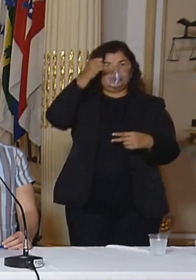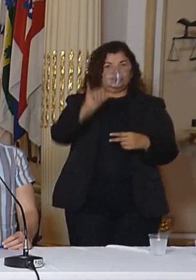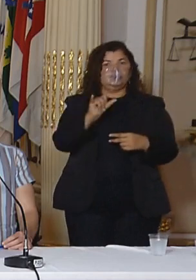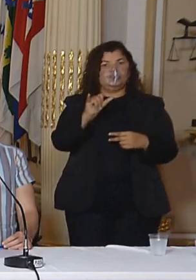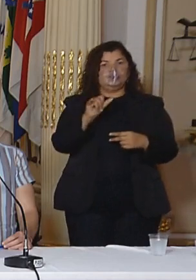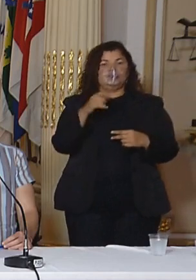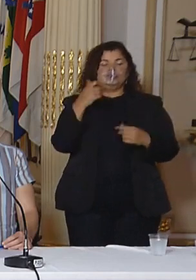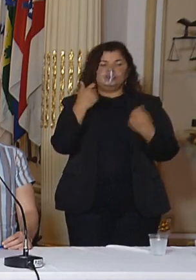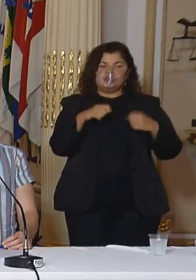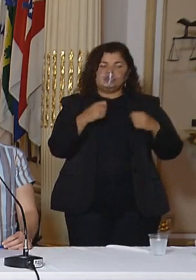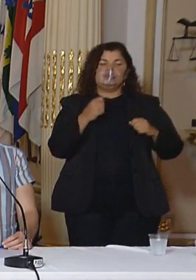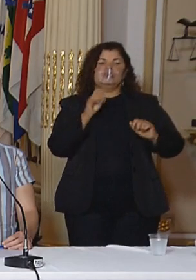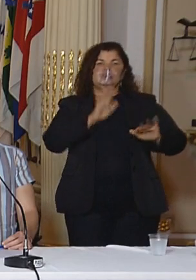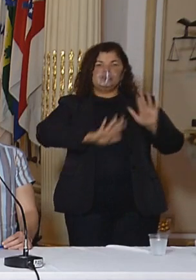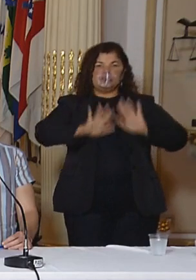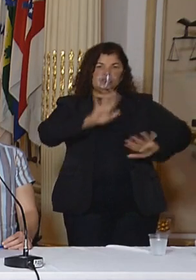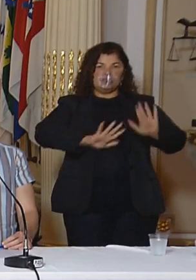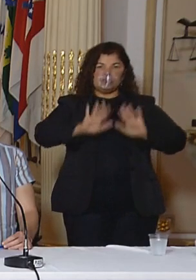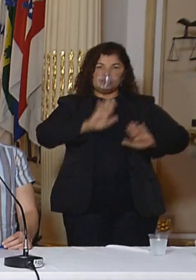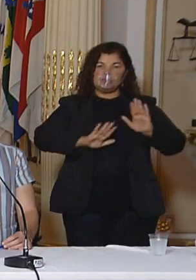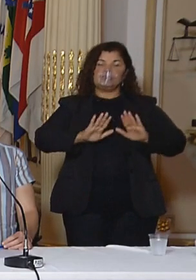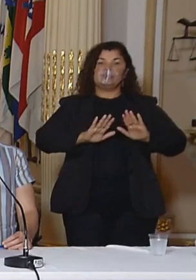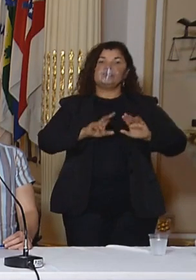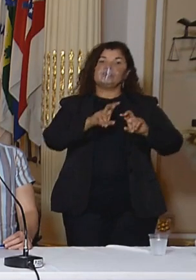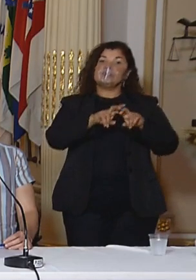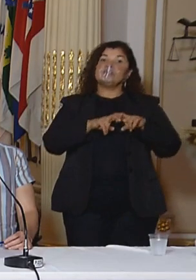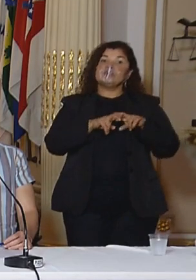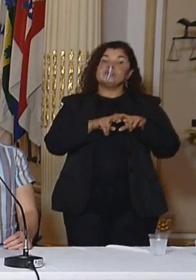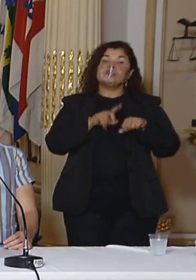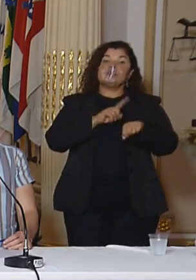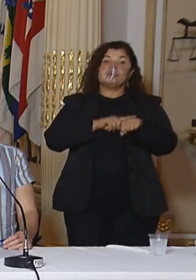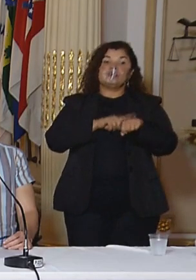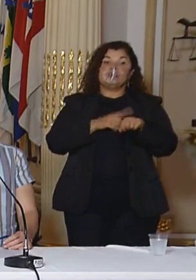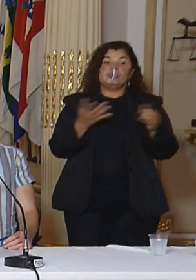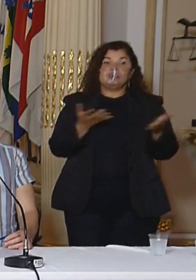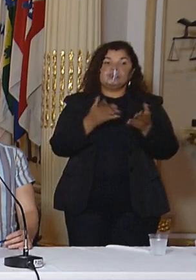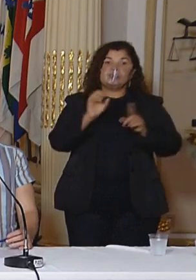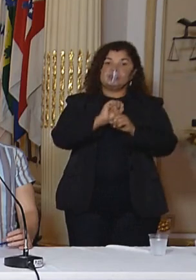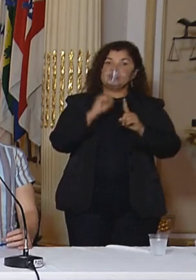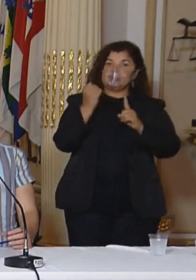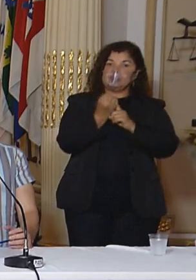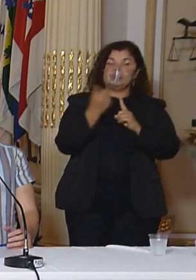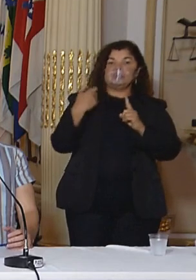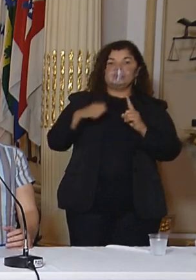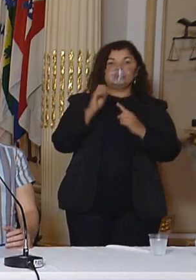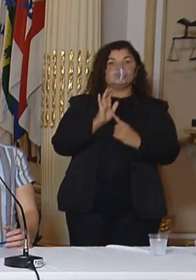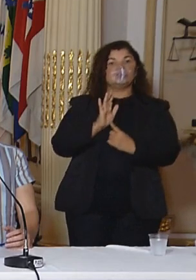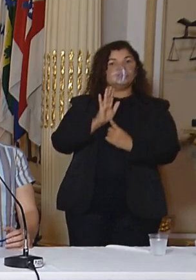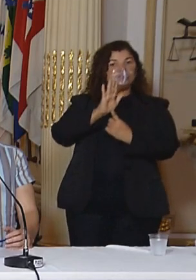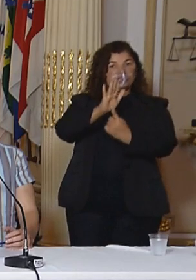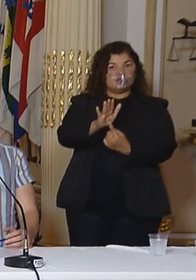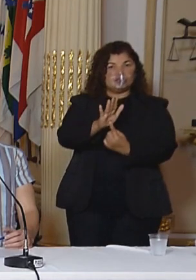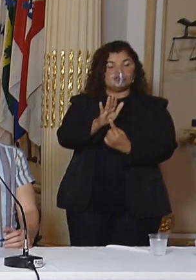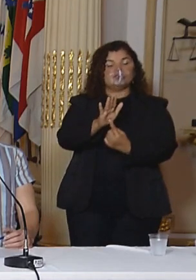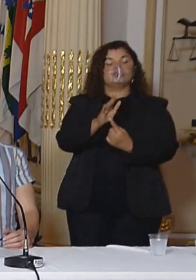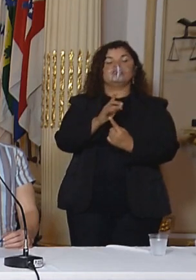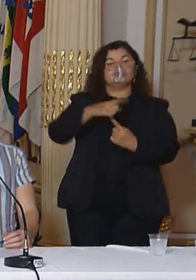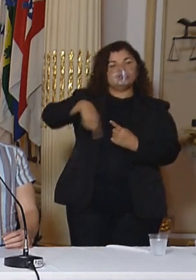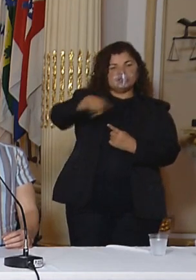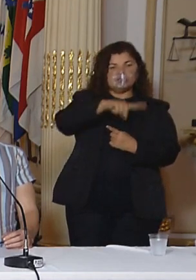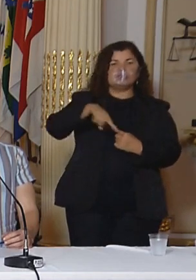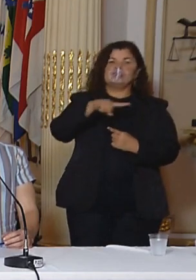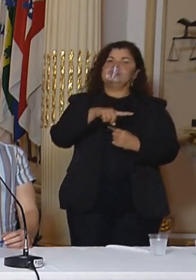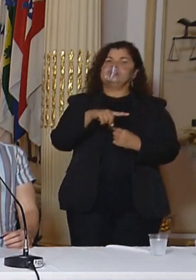sempre procurado dizer isso. Então, é um momento que a nossa sociedade precisa mostrar, todos nós,